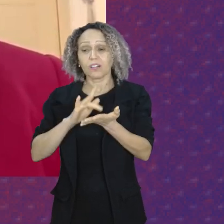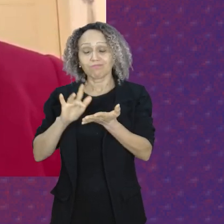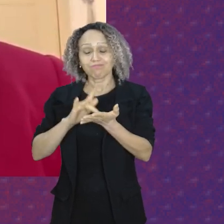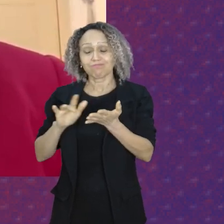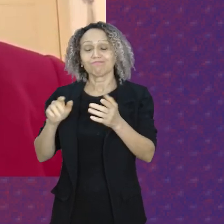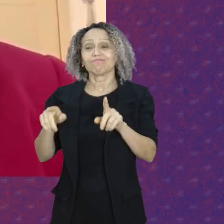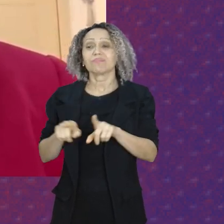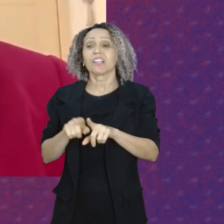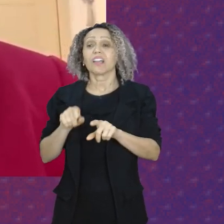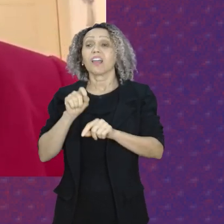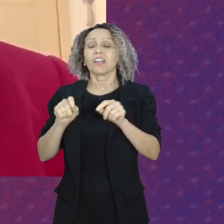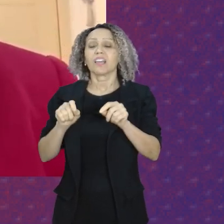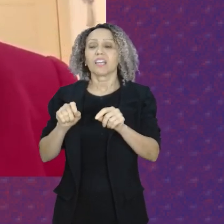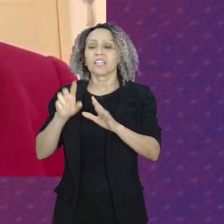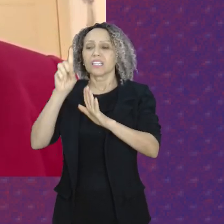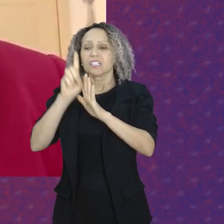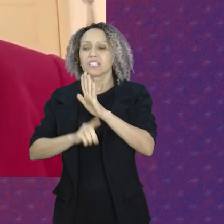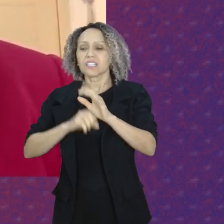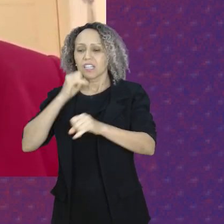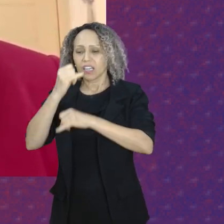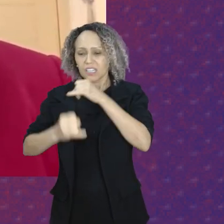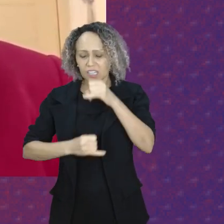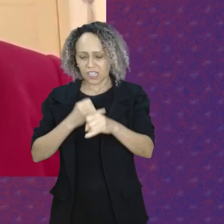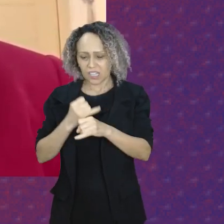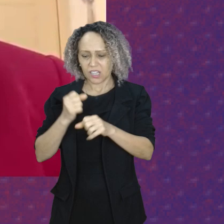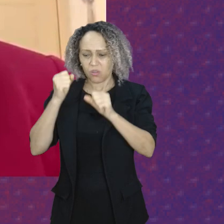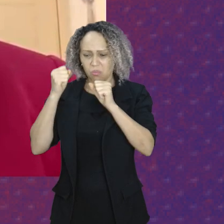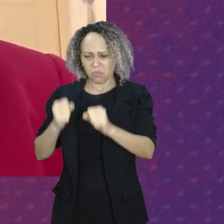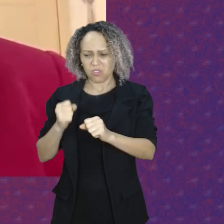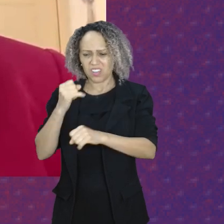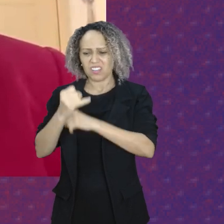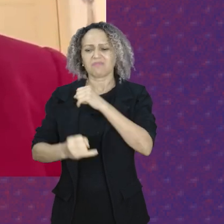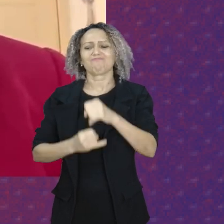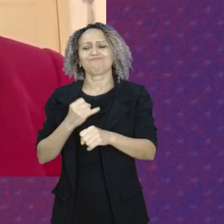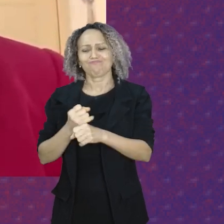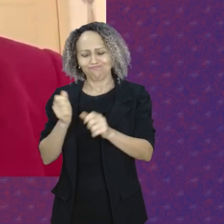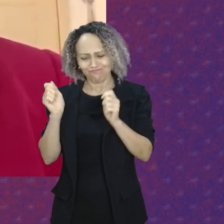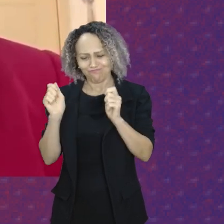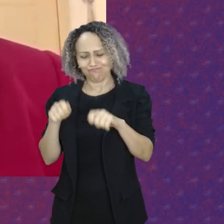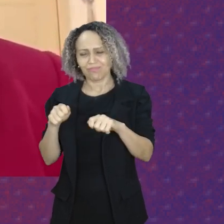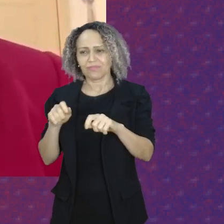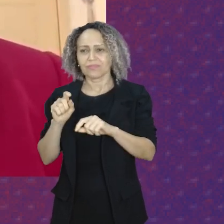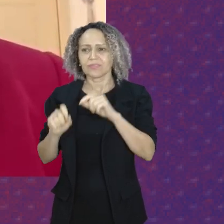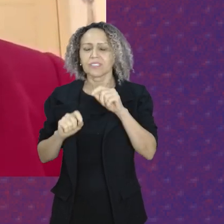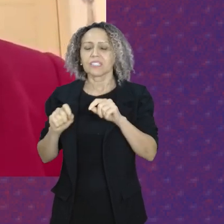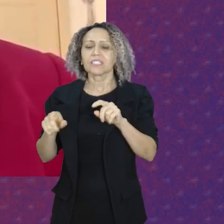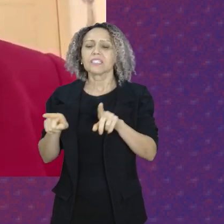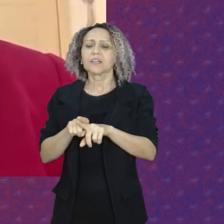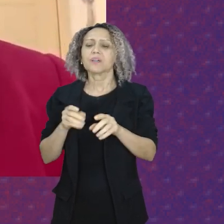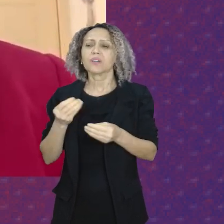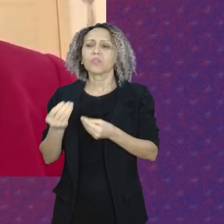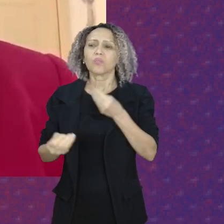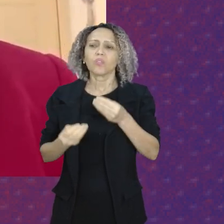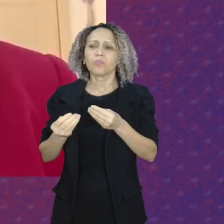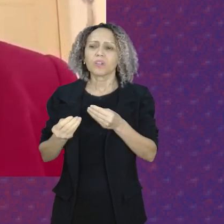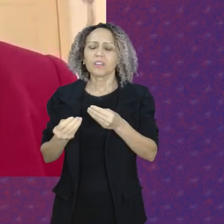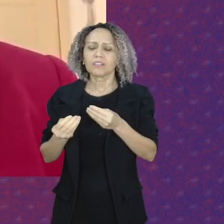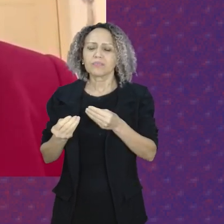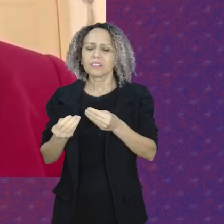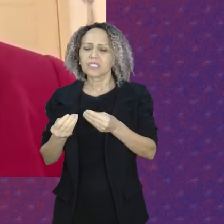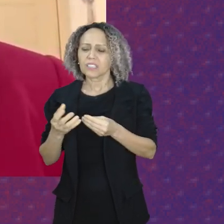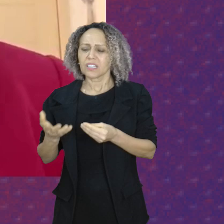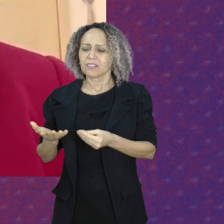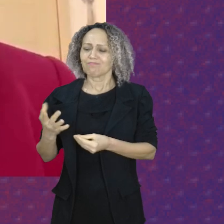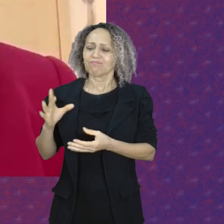direitos à internet, o poder da internet, e como que você, nesta realidade,